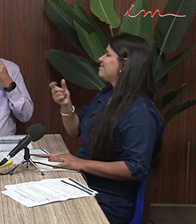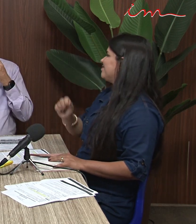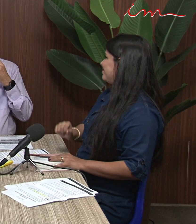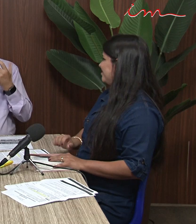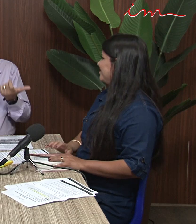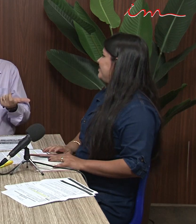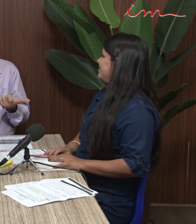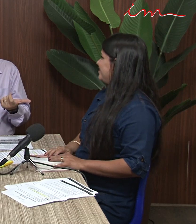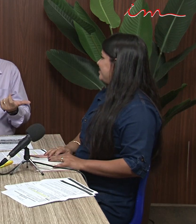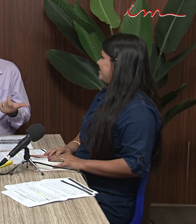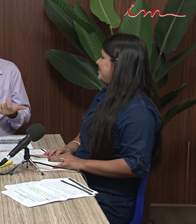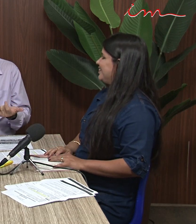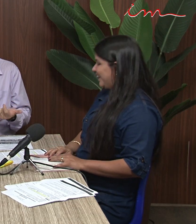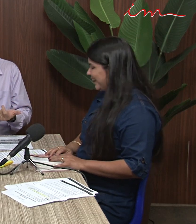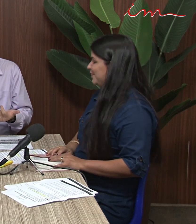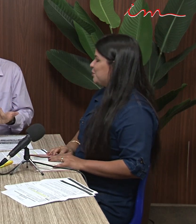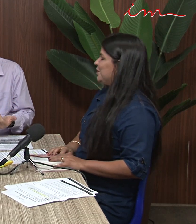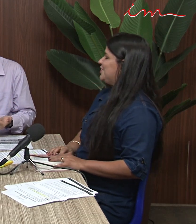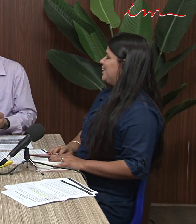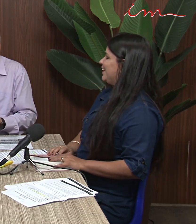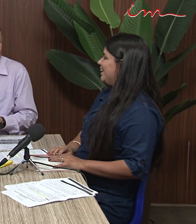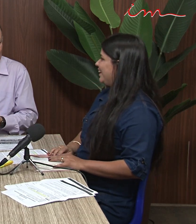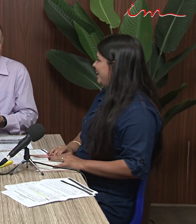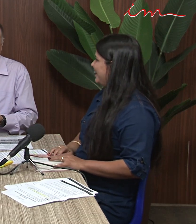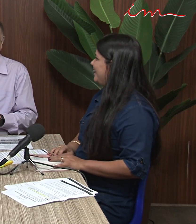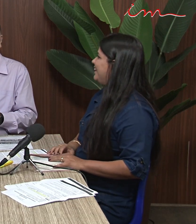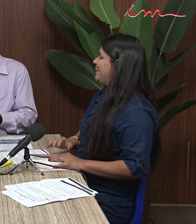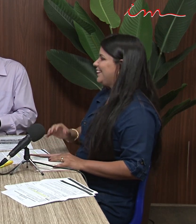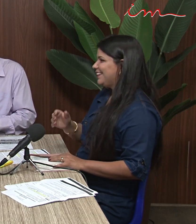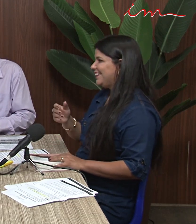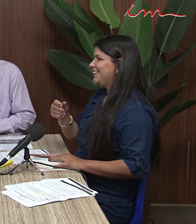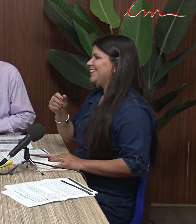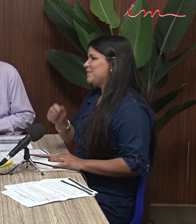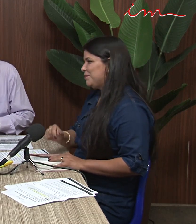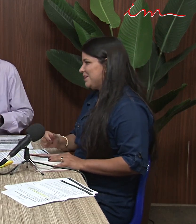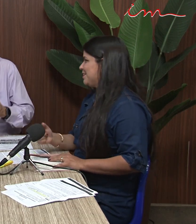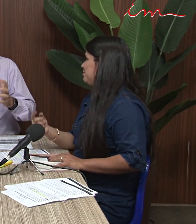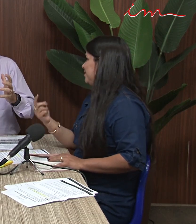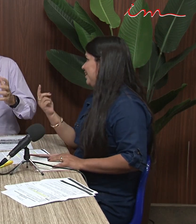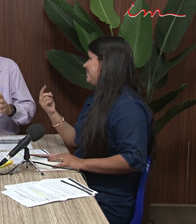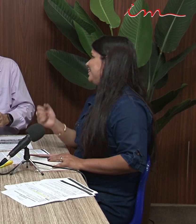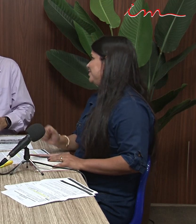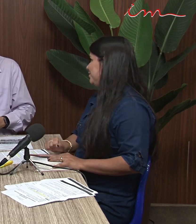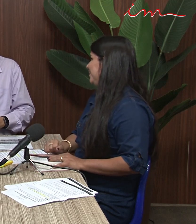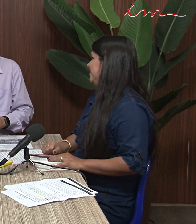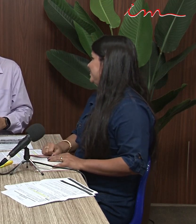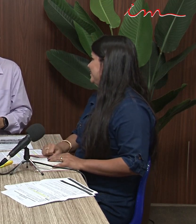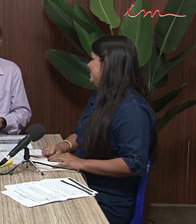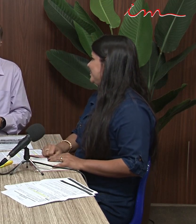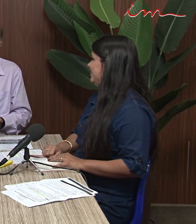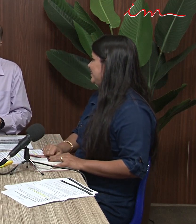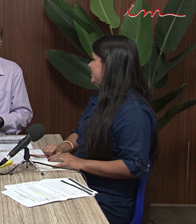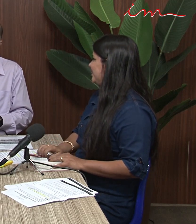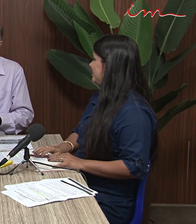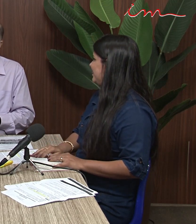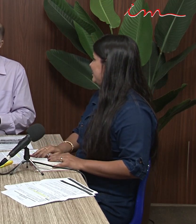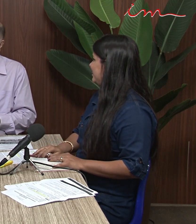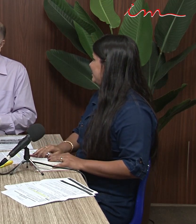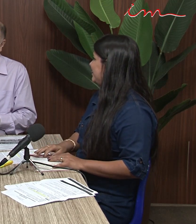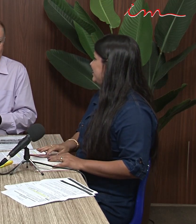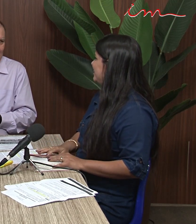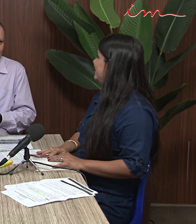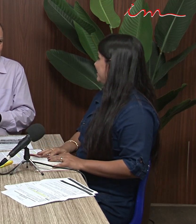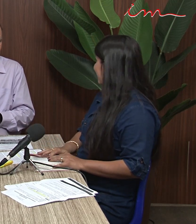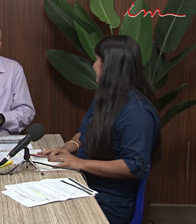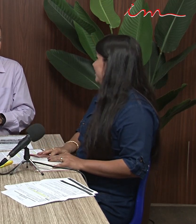Toscanejou. Você já toscanejou, né? Aquele momento que você está dentro do ônibus, dá aquela cochilada quando tu acorda. Eu lembro que a faculdade, você